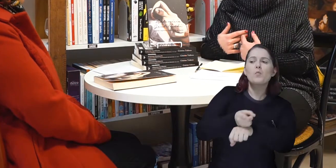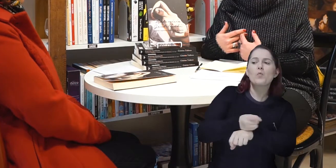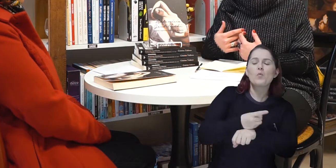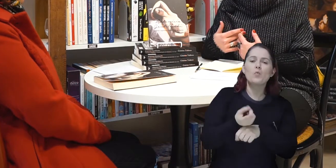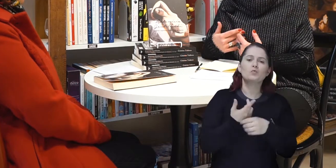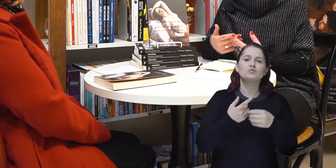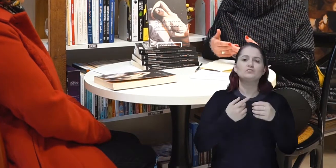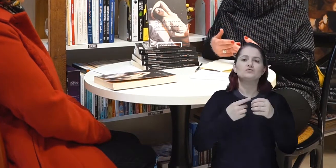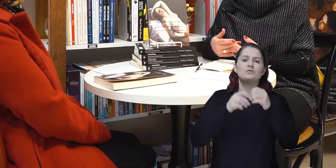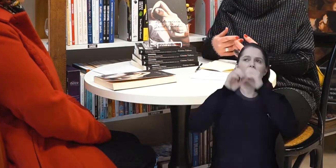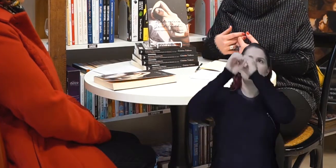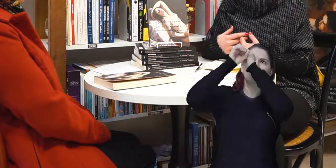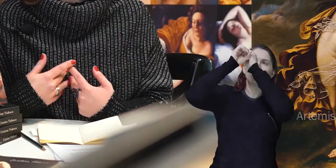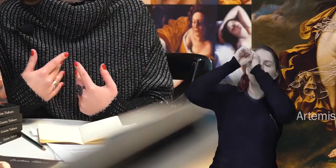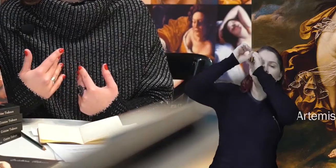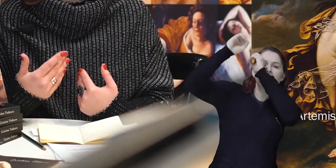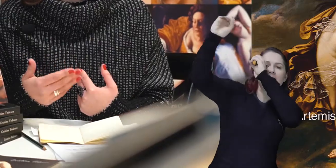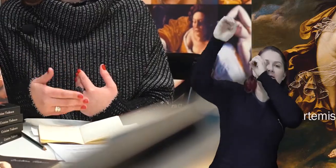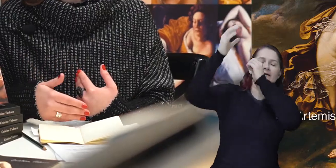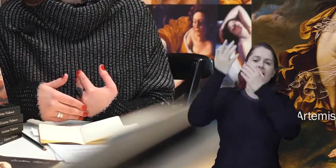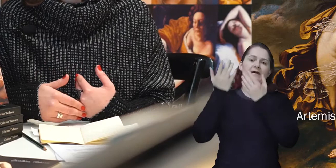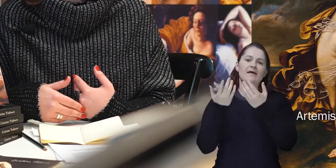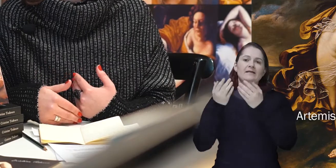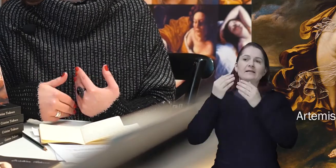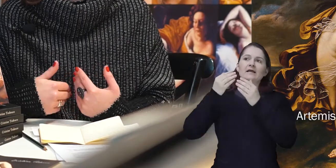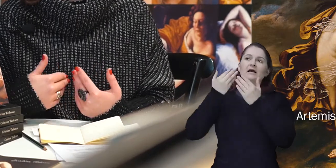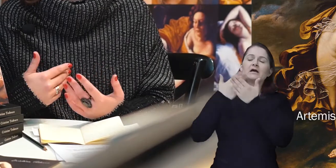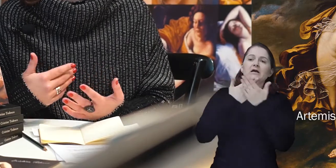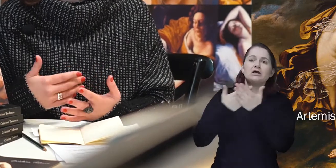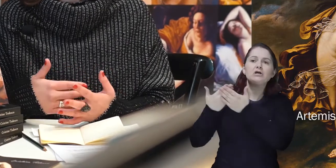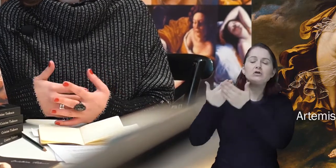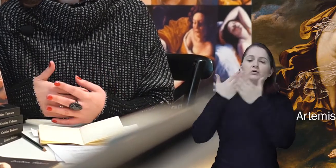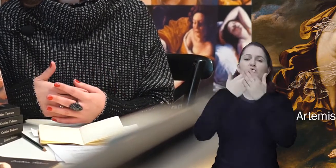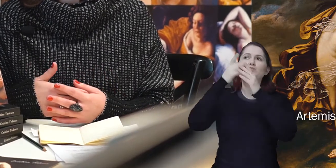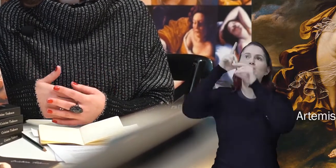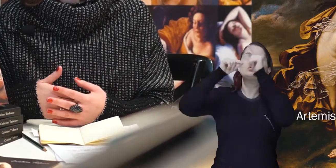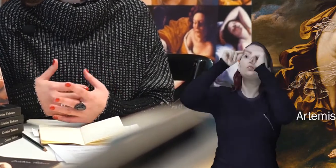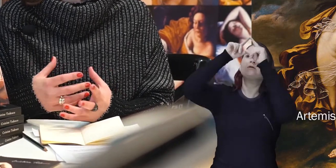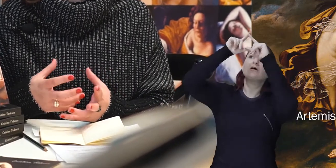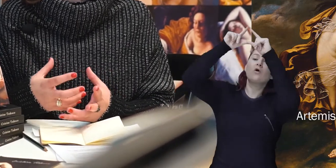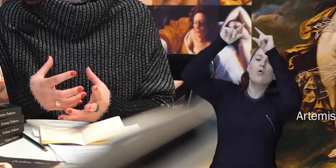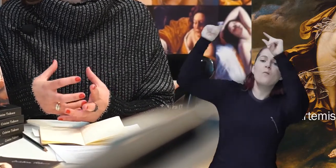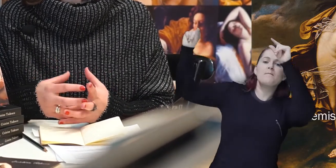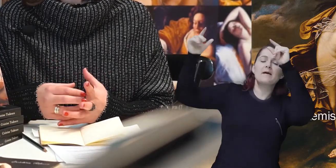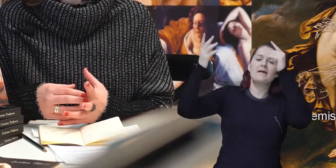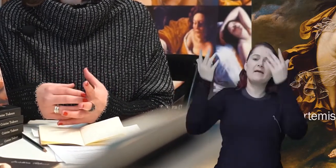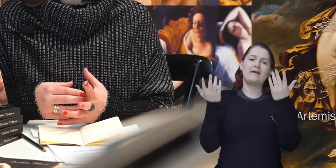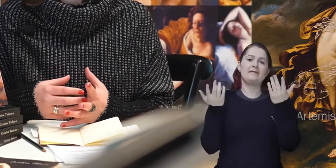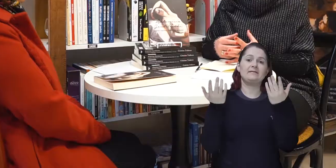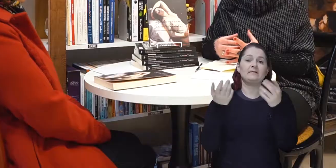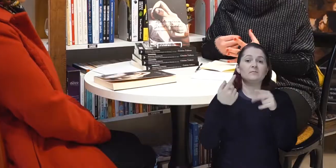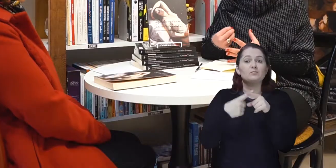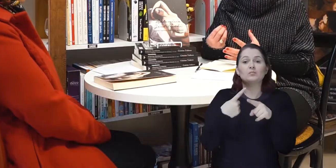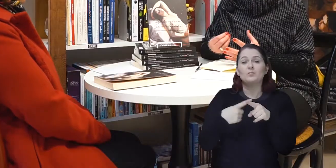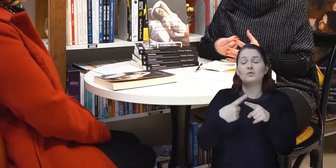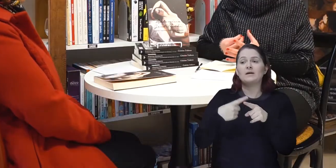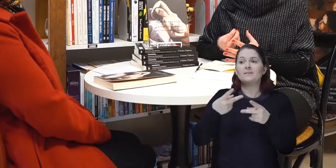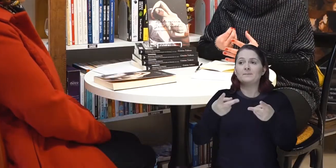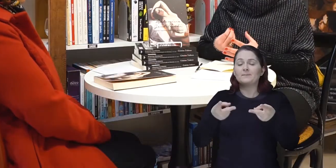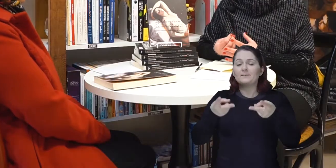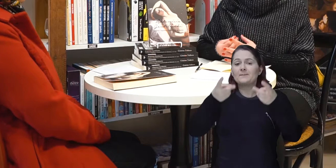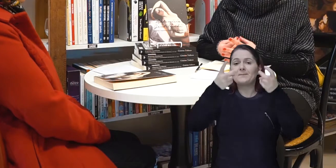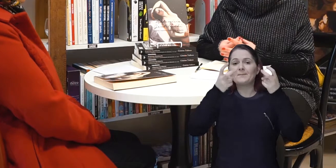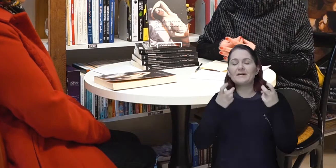a invenção da luneta, sobre a aurora boreal, estudos sobre cometas. Então, é interessantíssimo perceber a presença